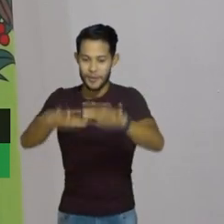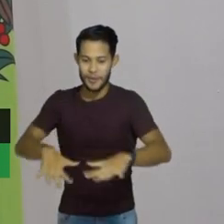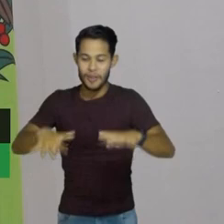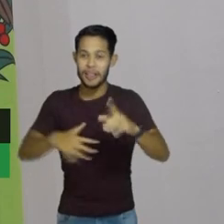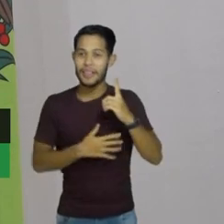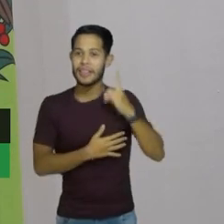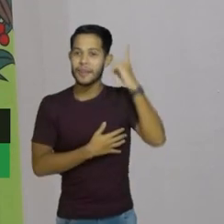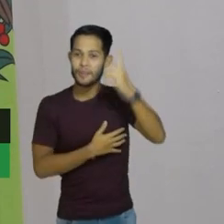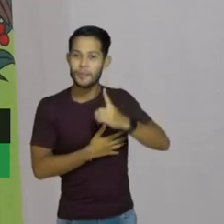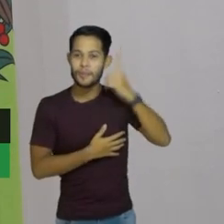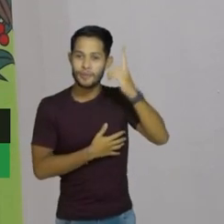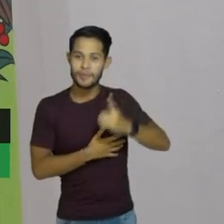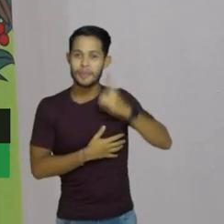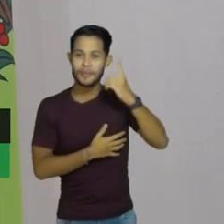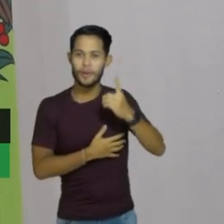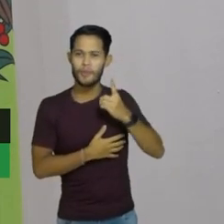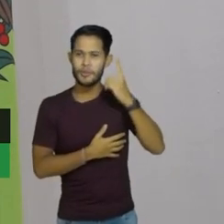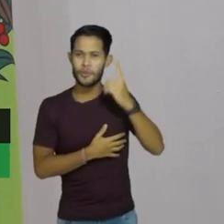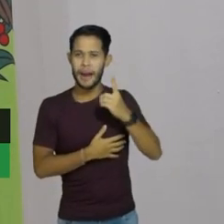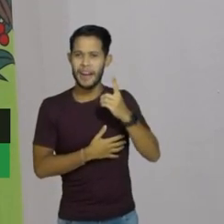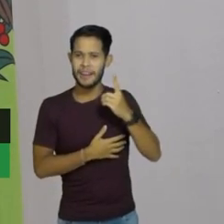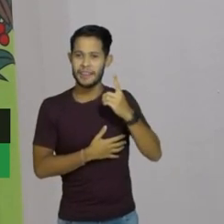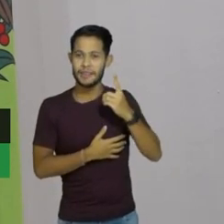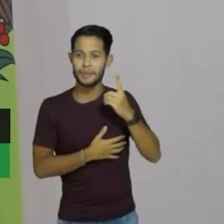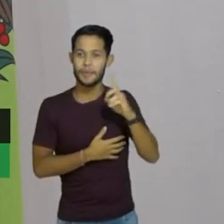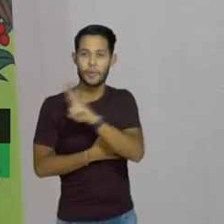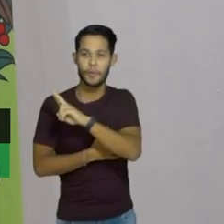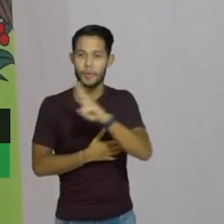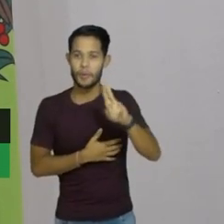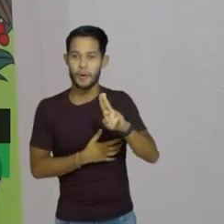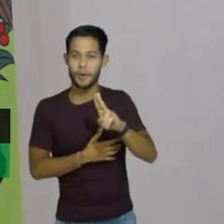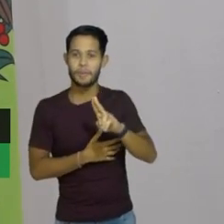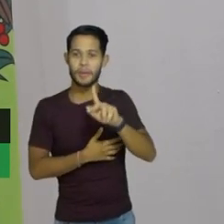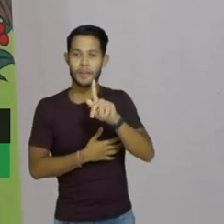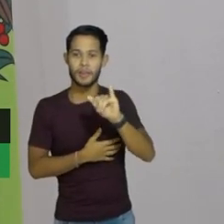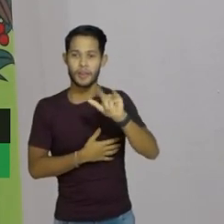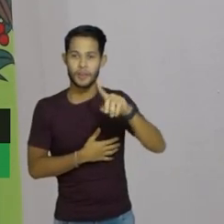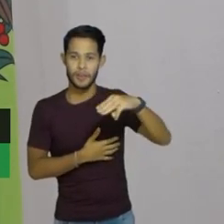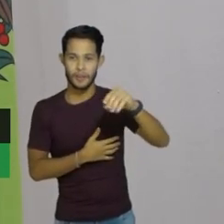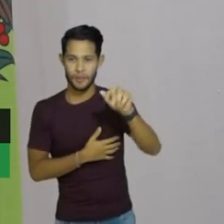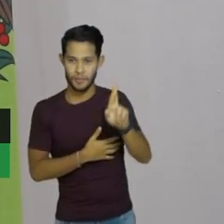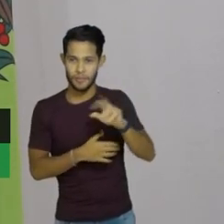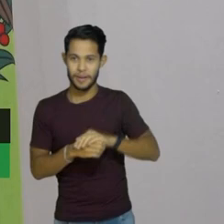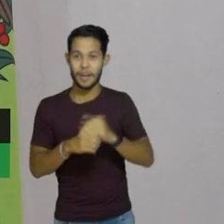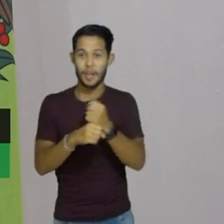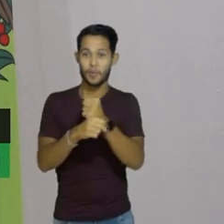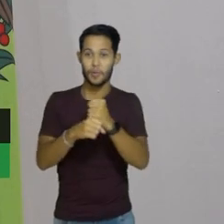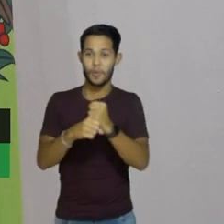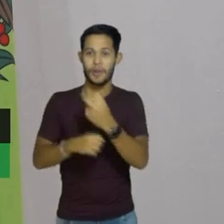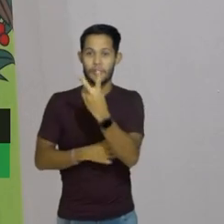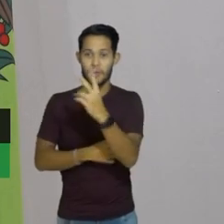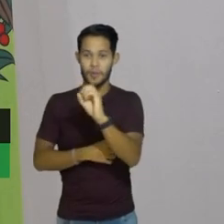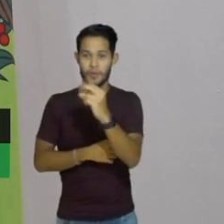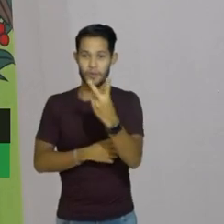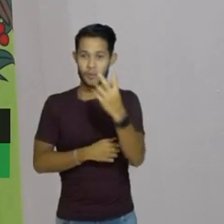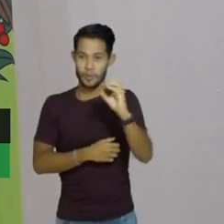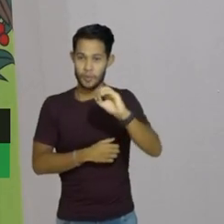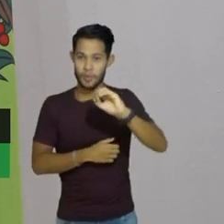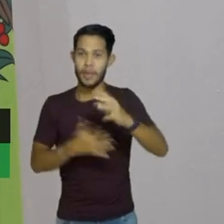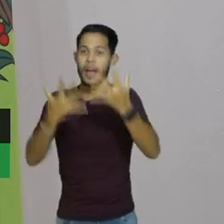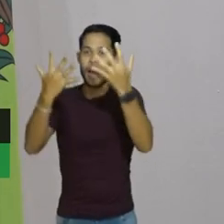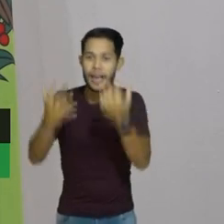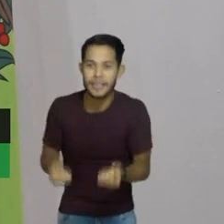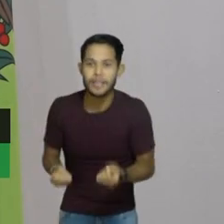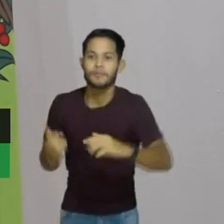estadual, deputado Gilmar Knezel, que no ano de 2020 editou a resolução que permitiu a instituição da nossa